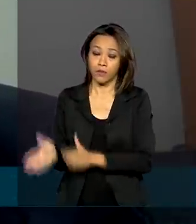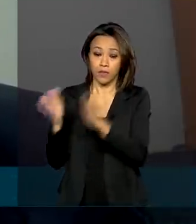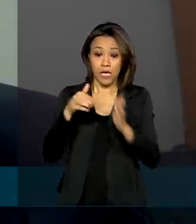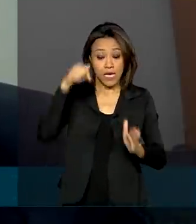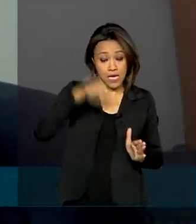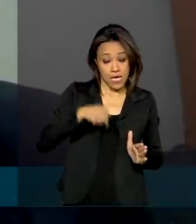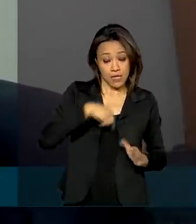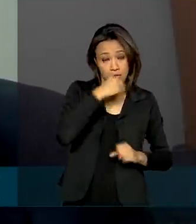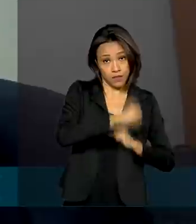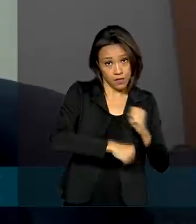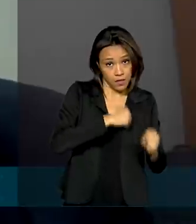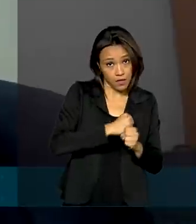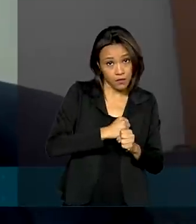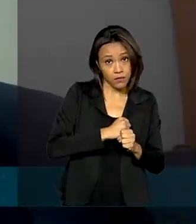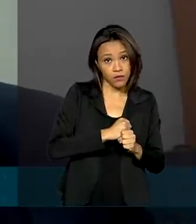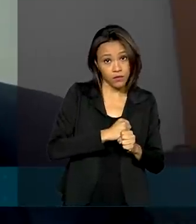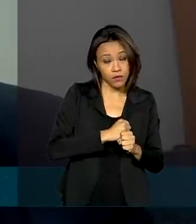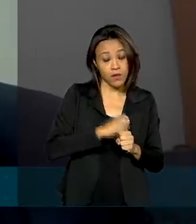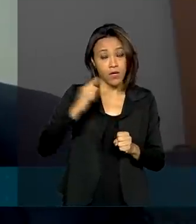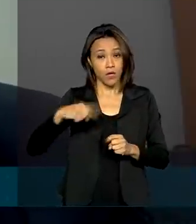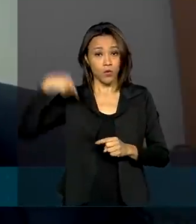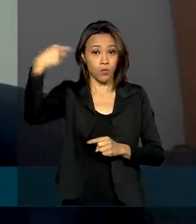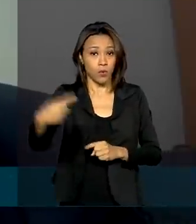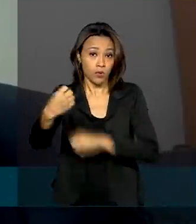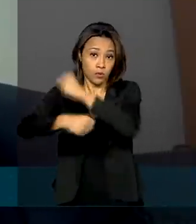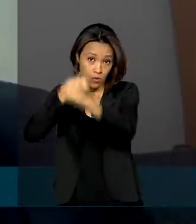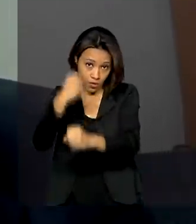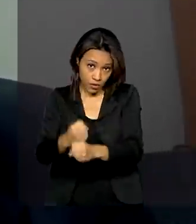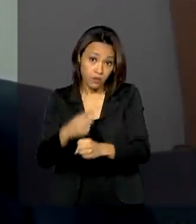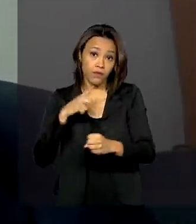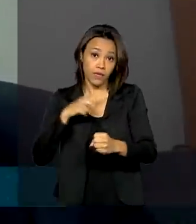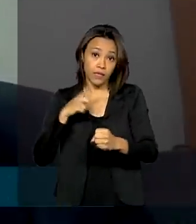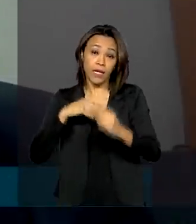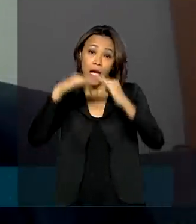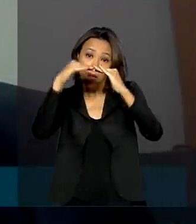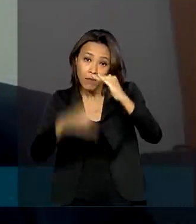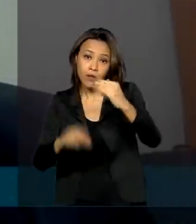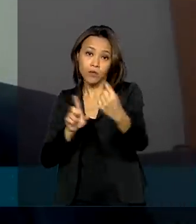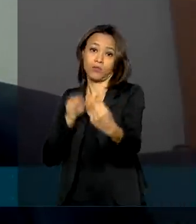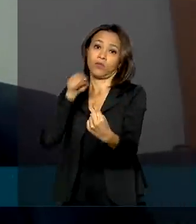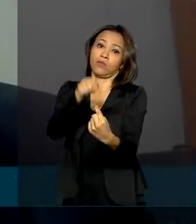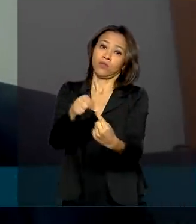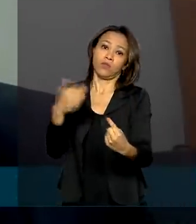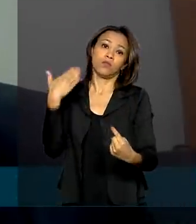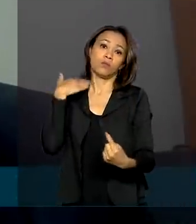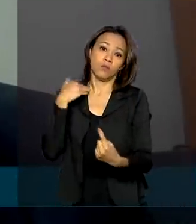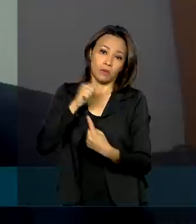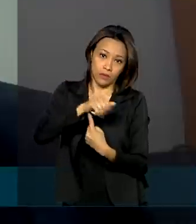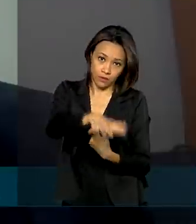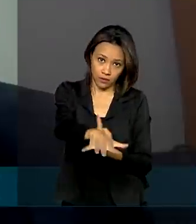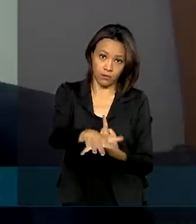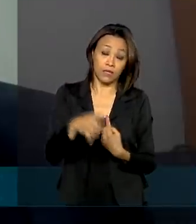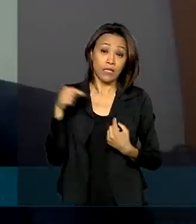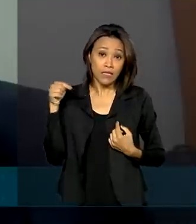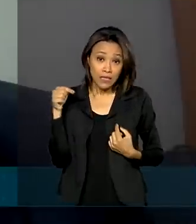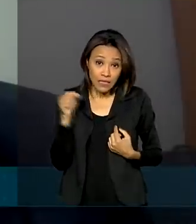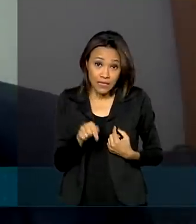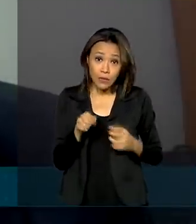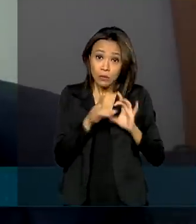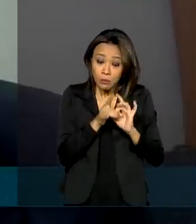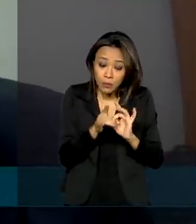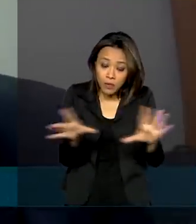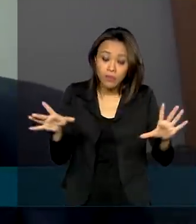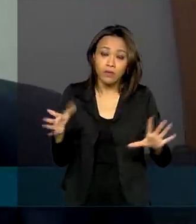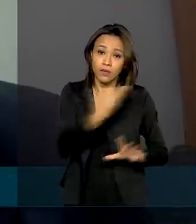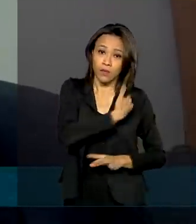no próximo ano, nas previsões abaixo da meta. Isso permite que o governo mantenha